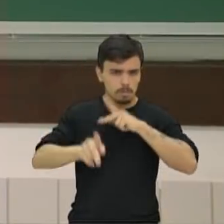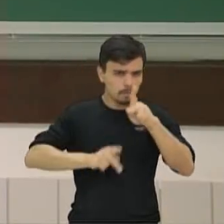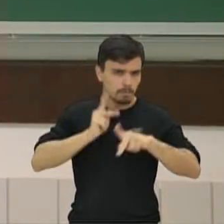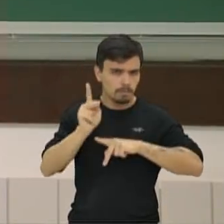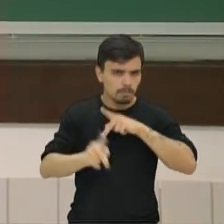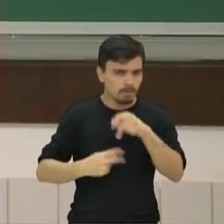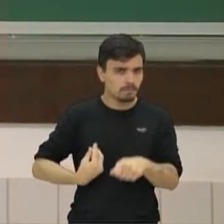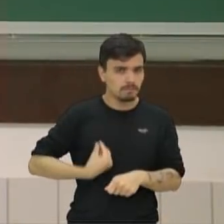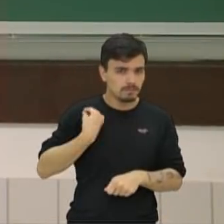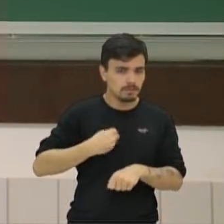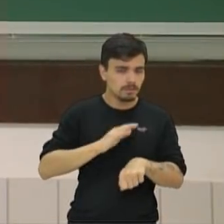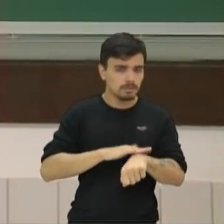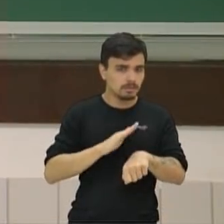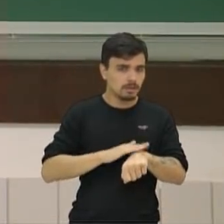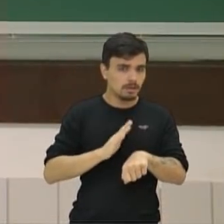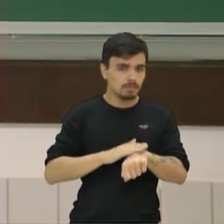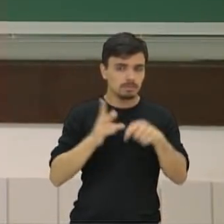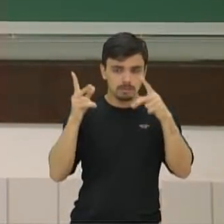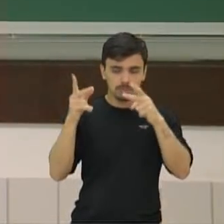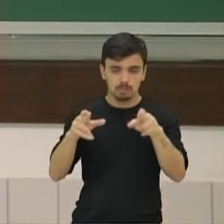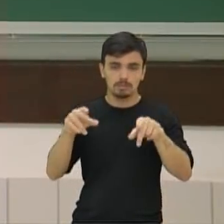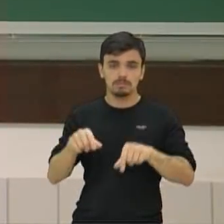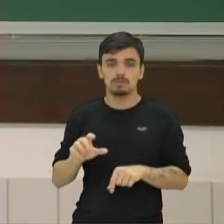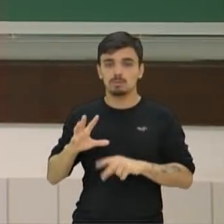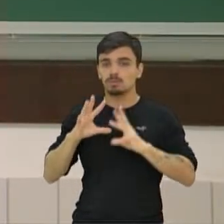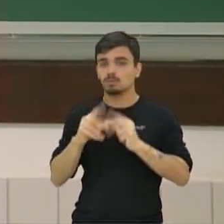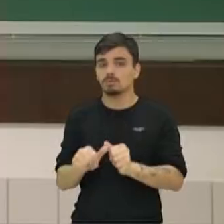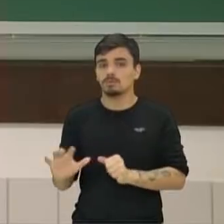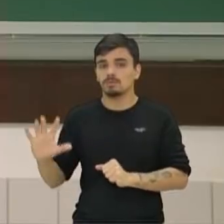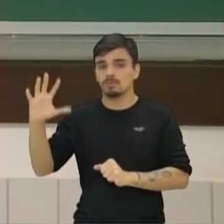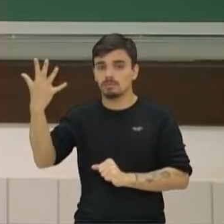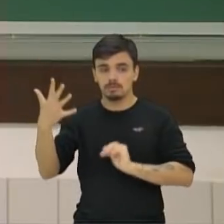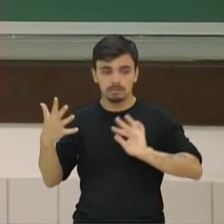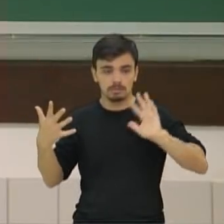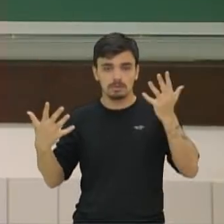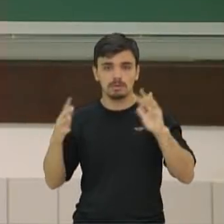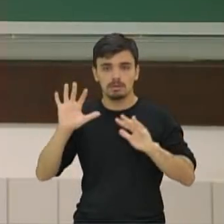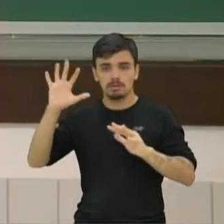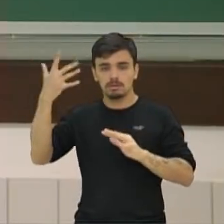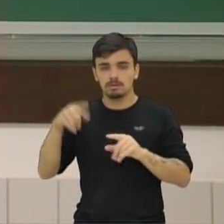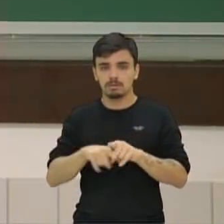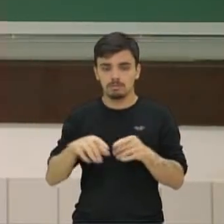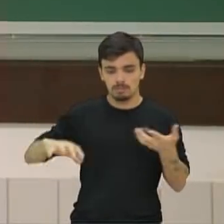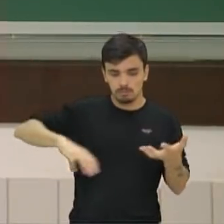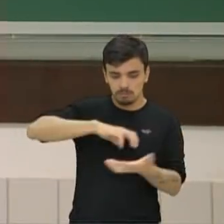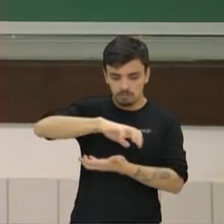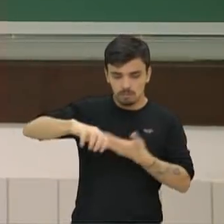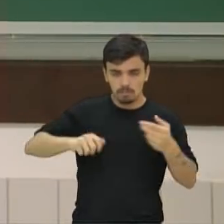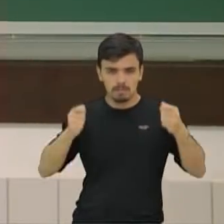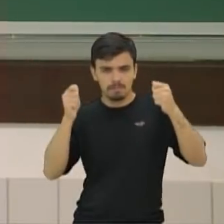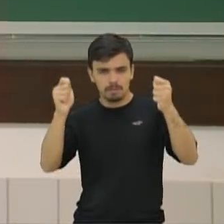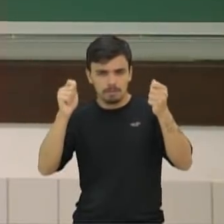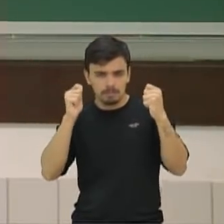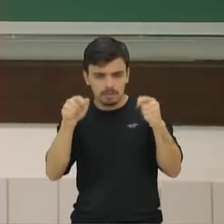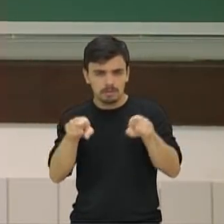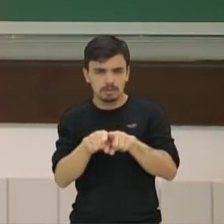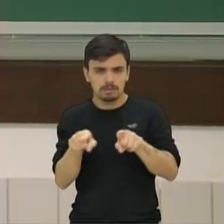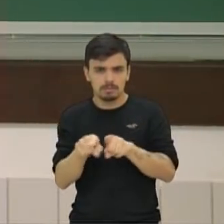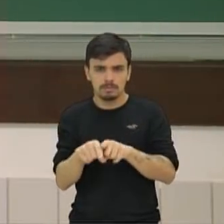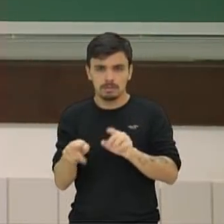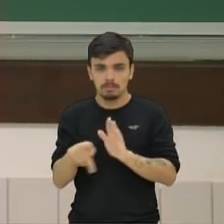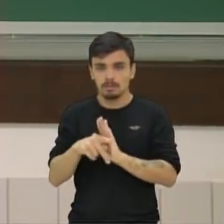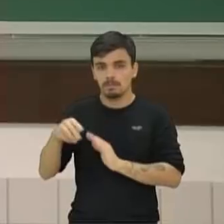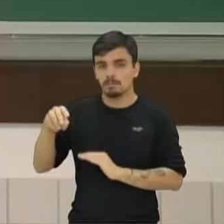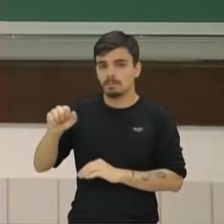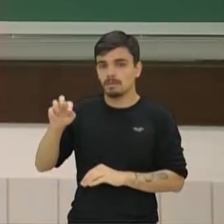na mesma época, tudo acontecendo ao mesmo tempo. A Reforma Protestante, né, com o nosso amigo Martinho Lutero, que nós